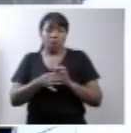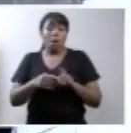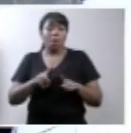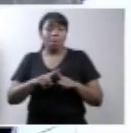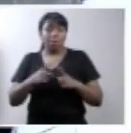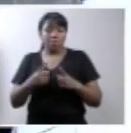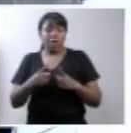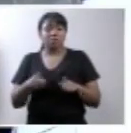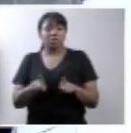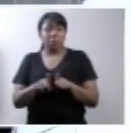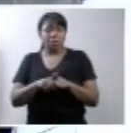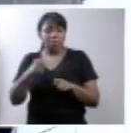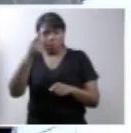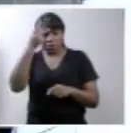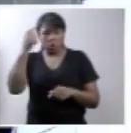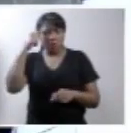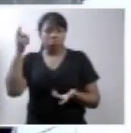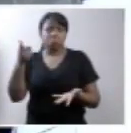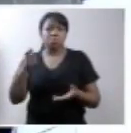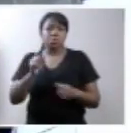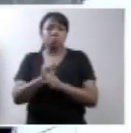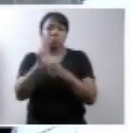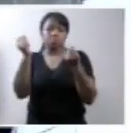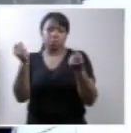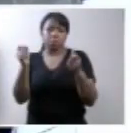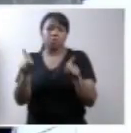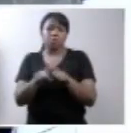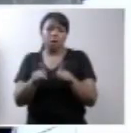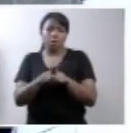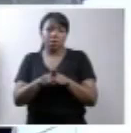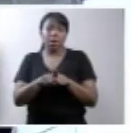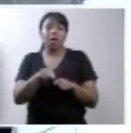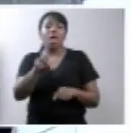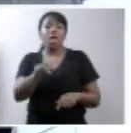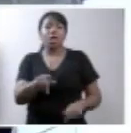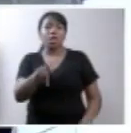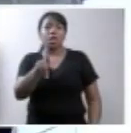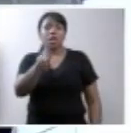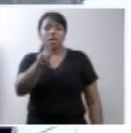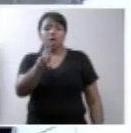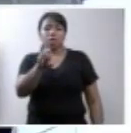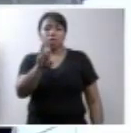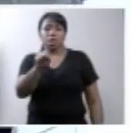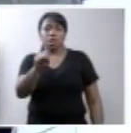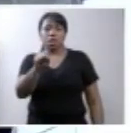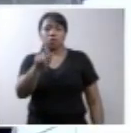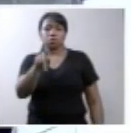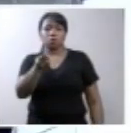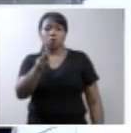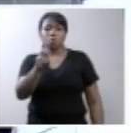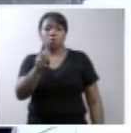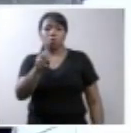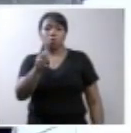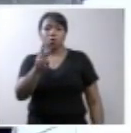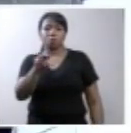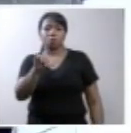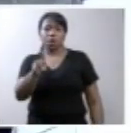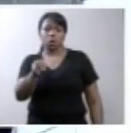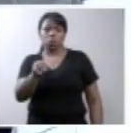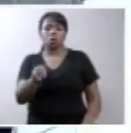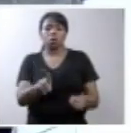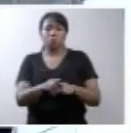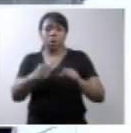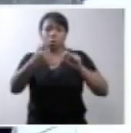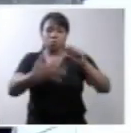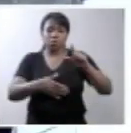despr C capaz de existir por si só e incapaz é uma afirmação Como eu disse desprovido de fundamento científico sentenças como